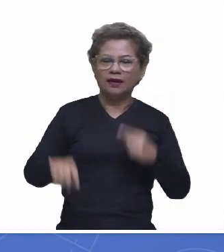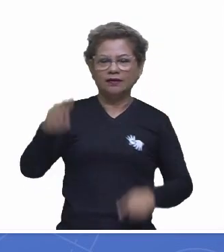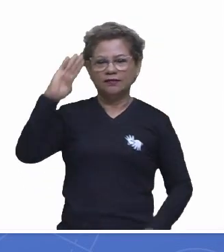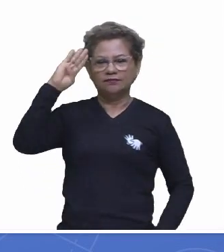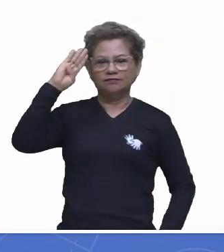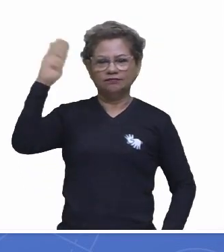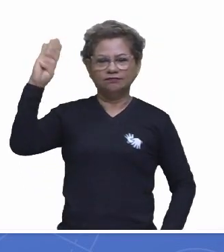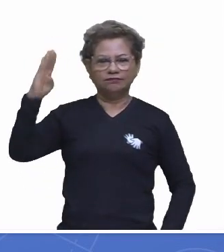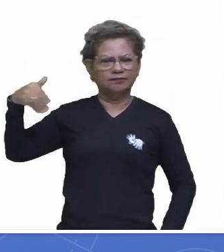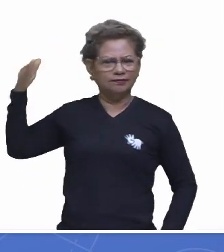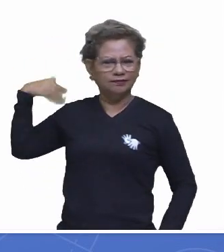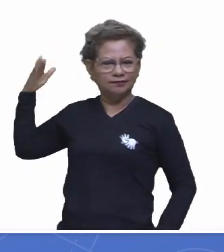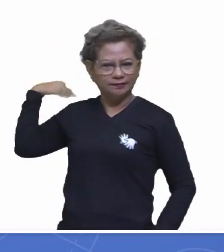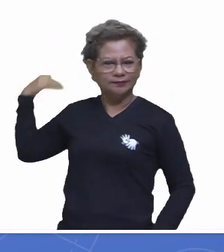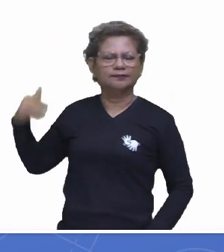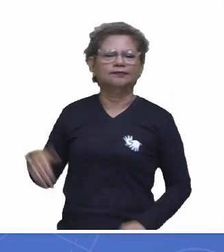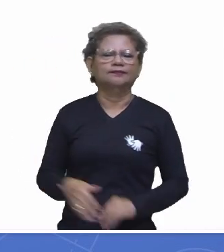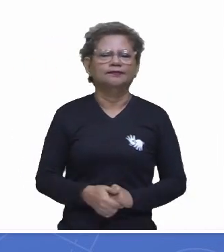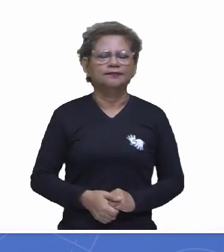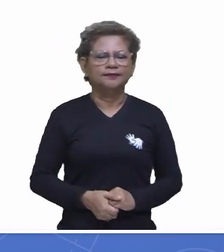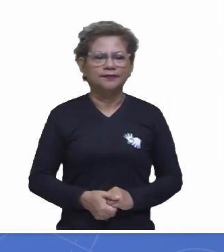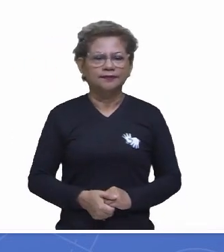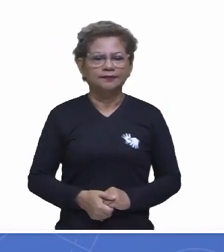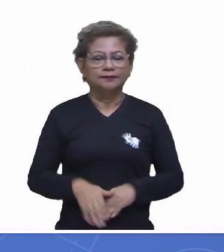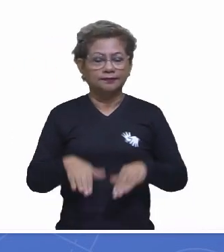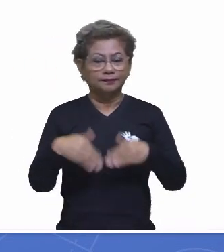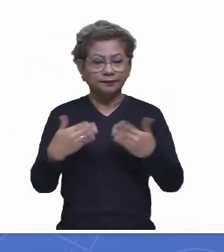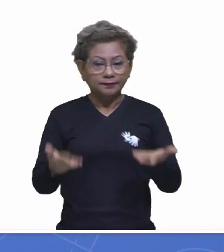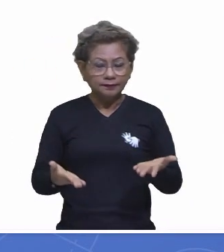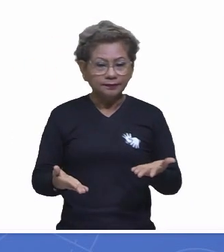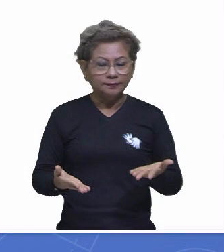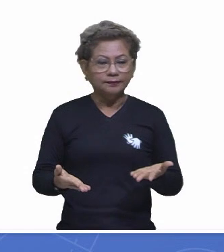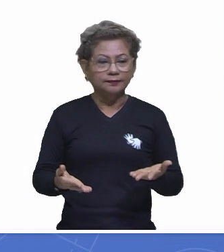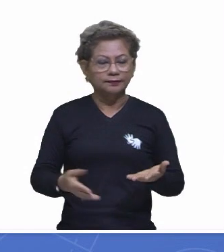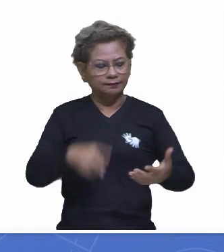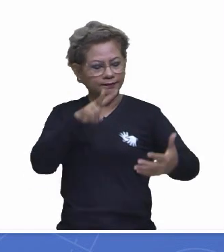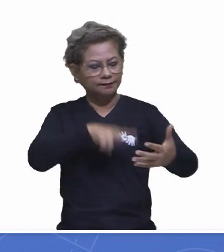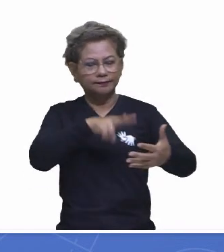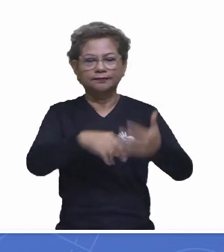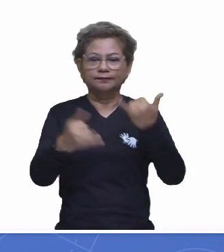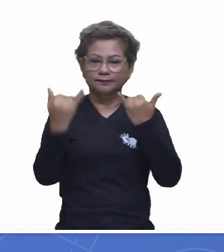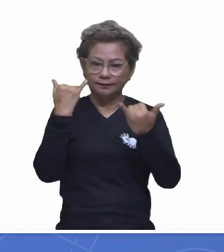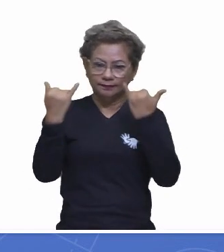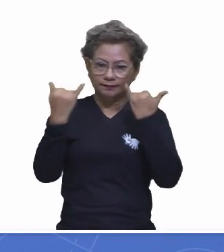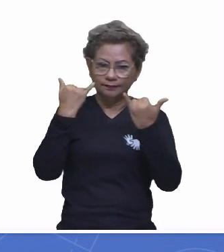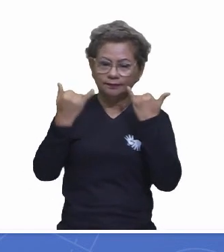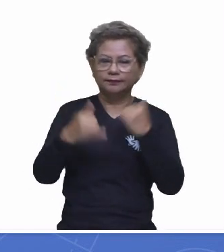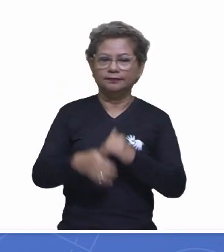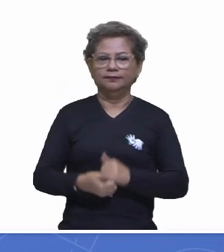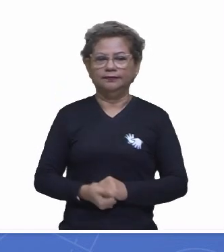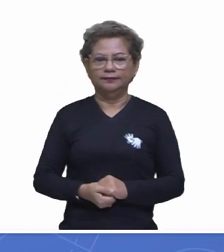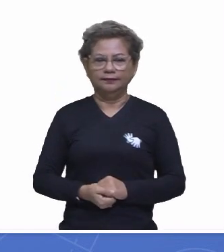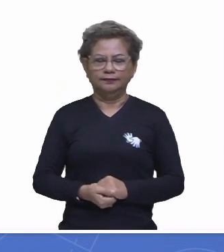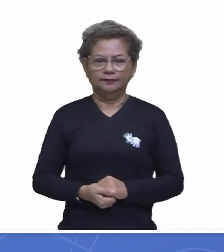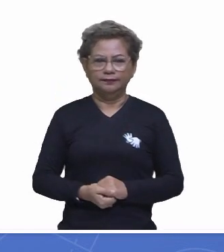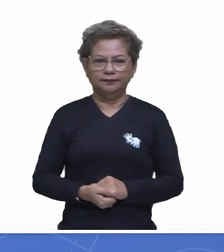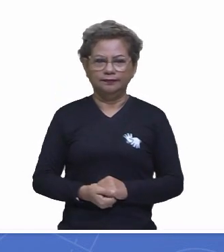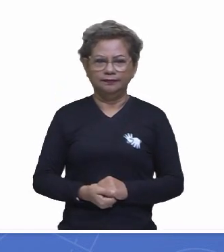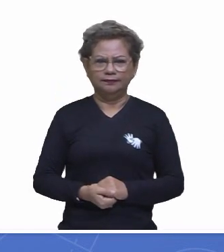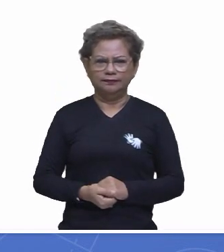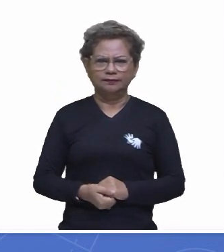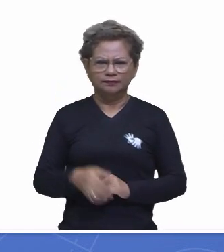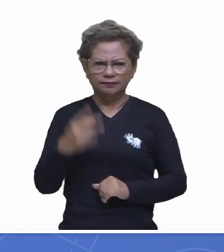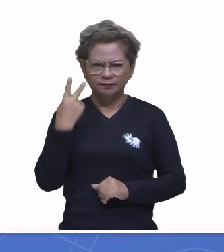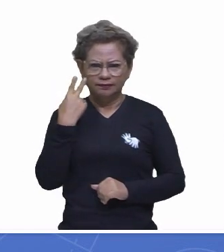lá à questão. Percebo que a questão, ela vai colocar aqui pra gente, olha só. É comum